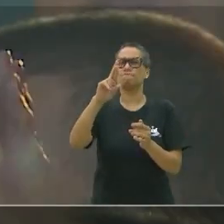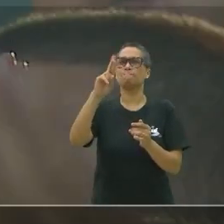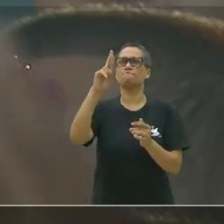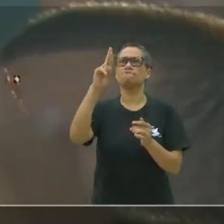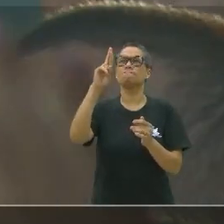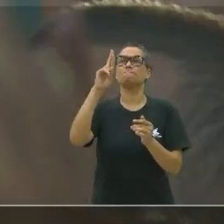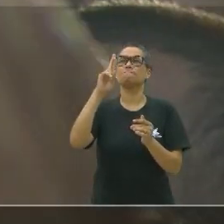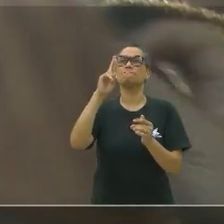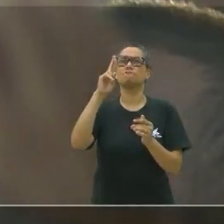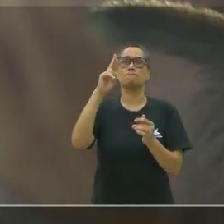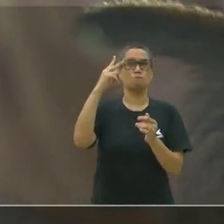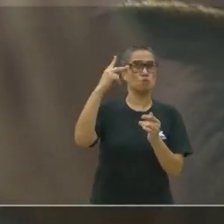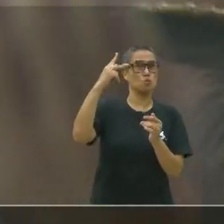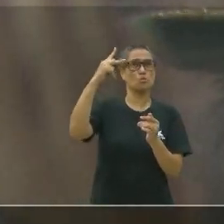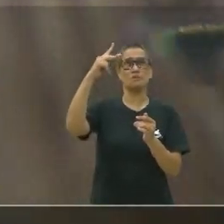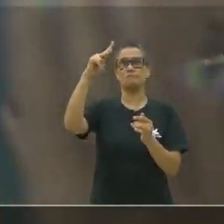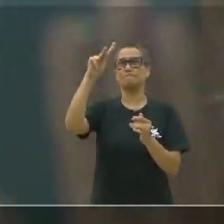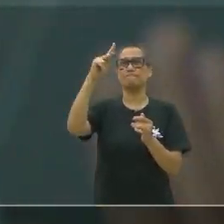Yeshua, tu